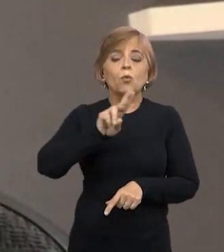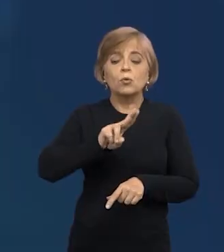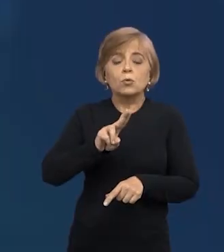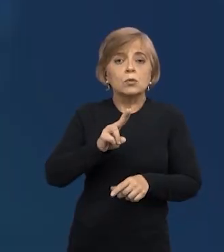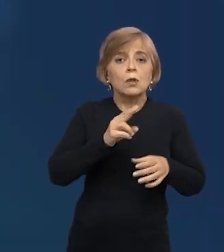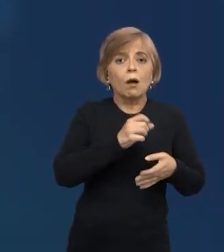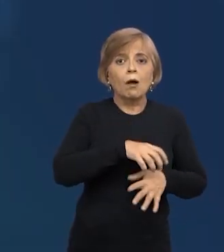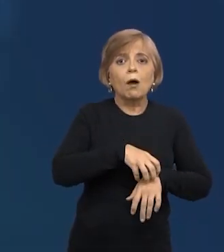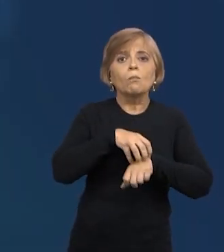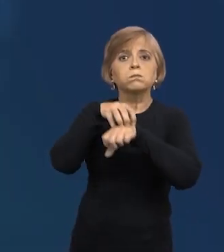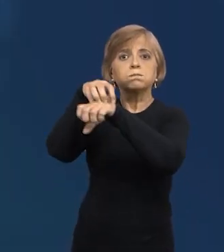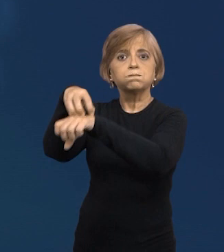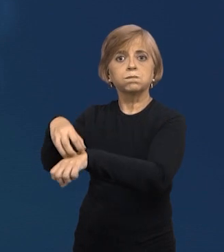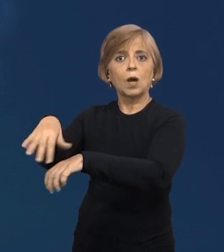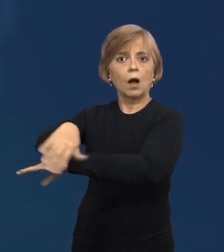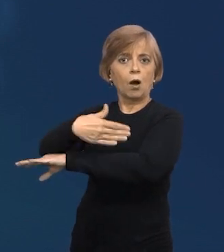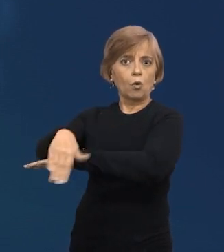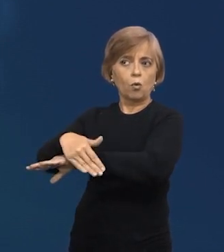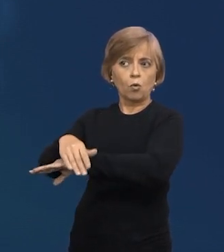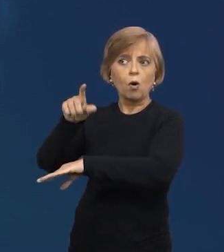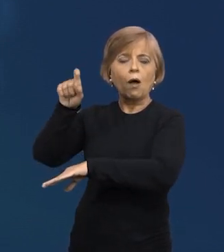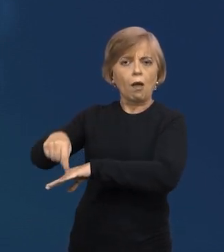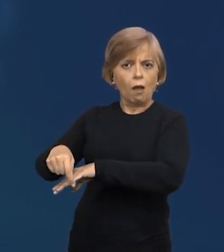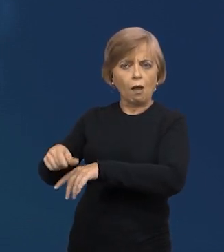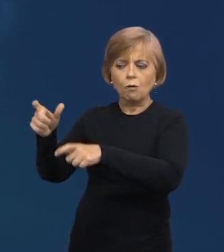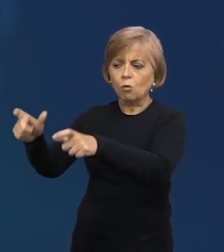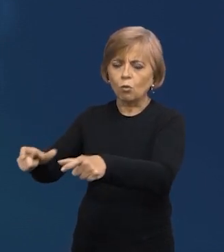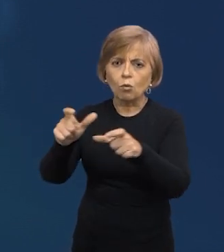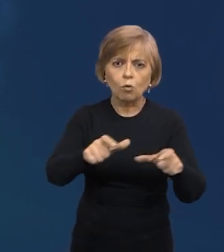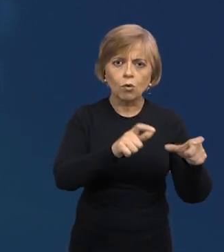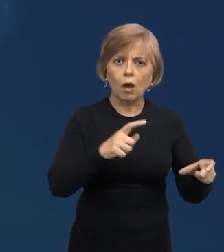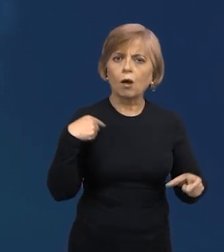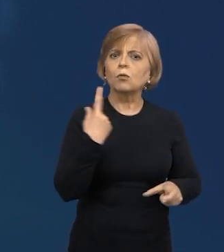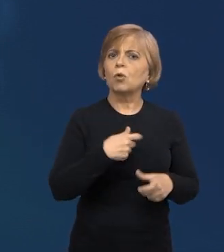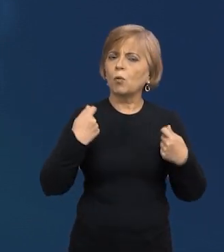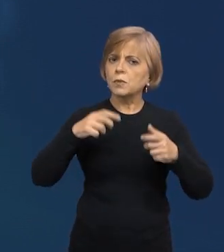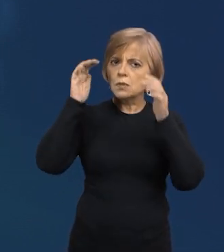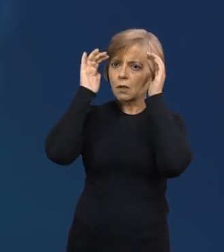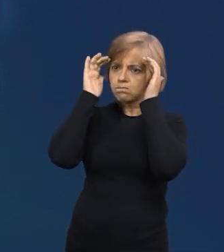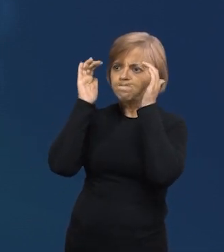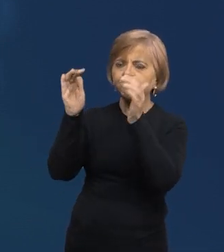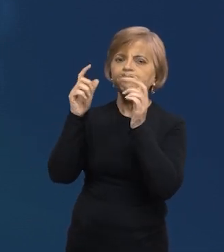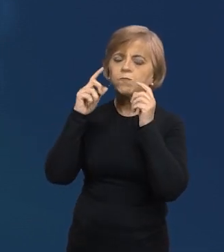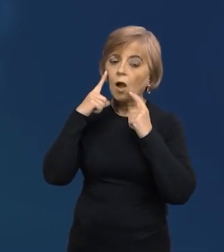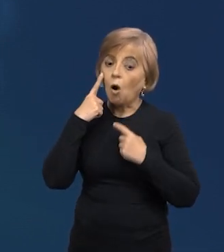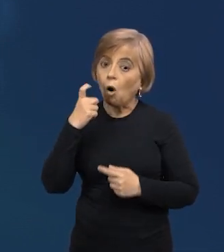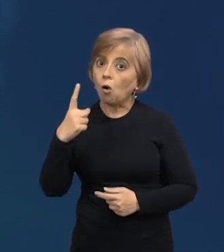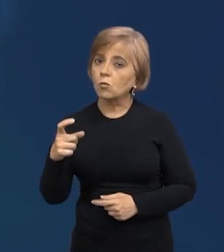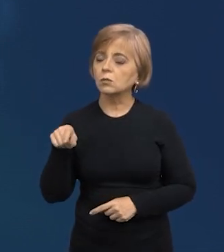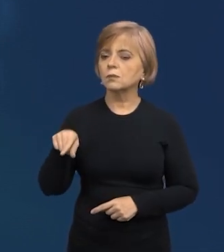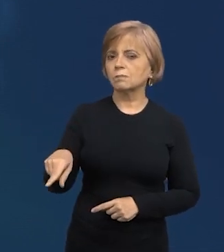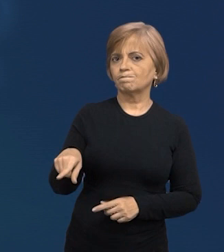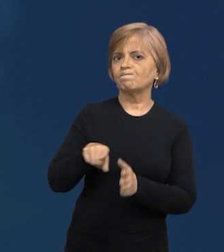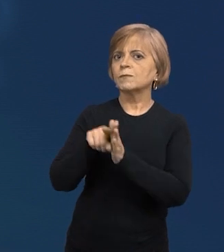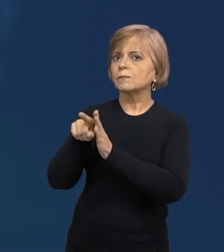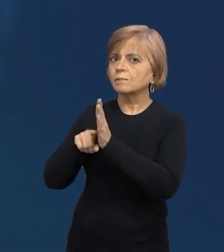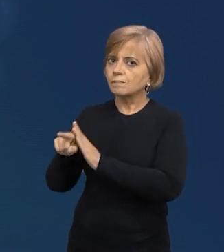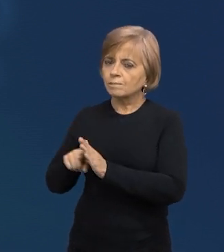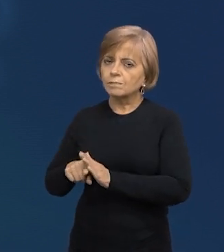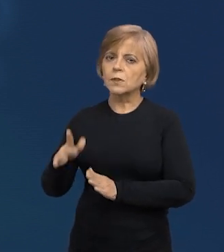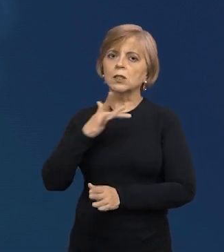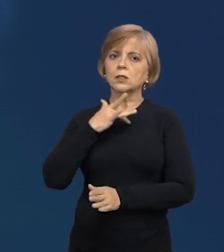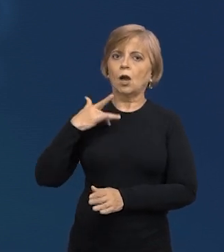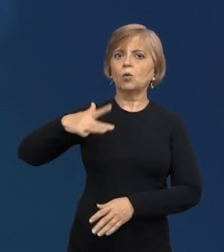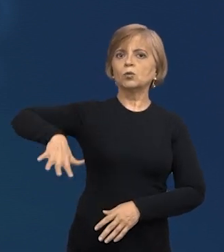rua, que são pontos de atenção da rede de saúde pública e consistem